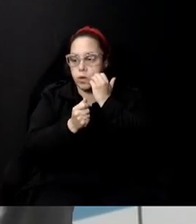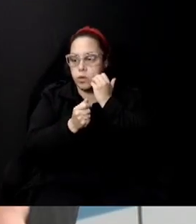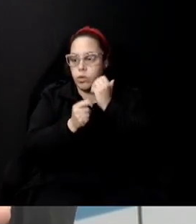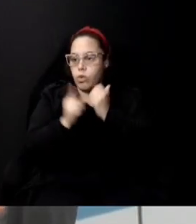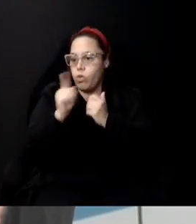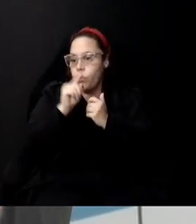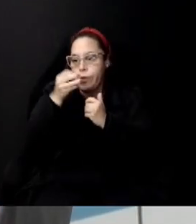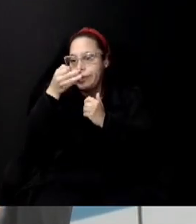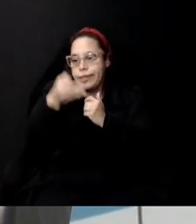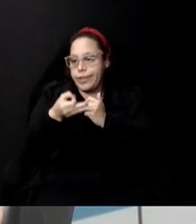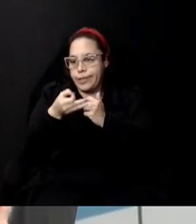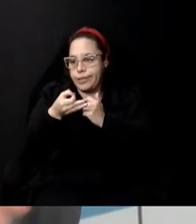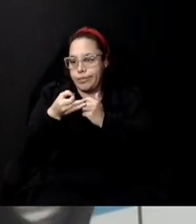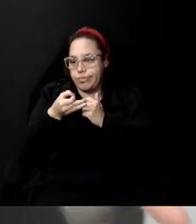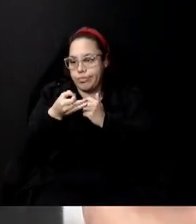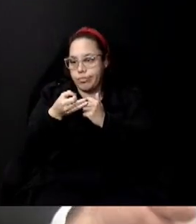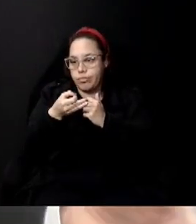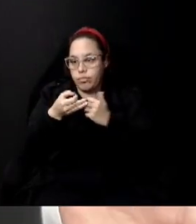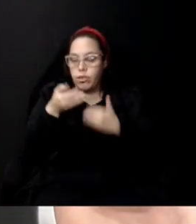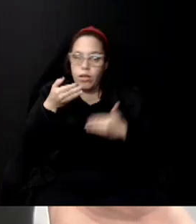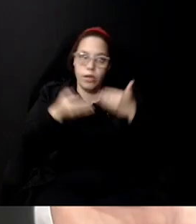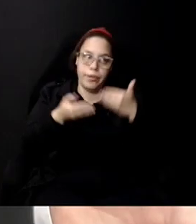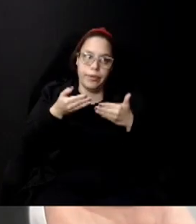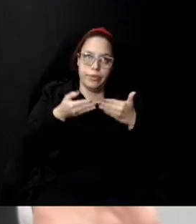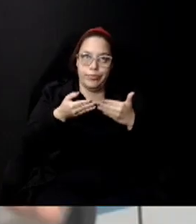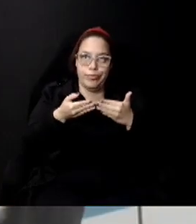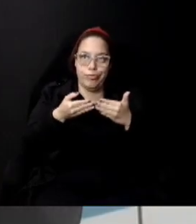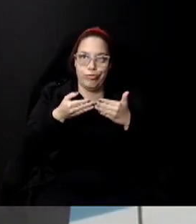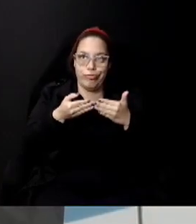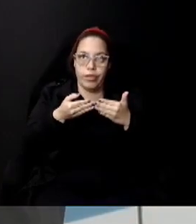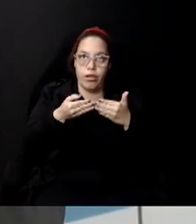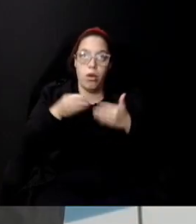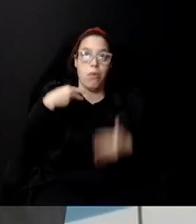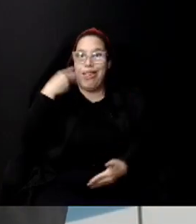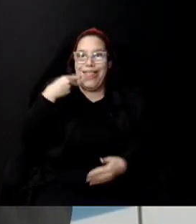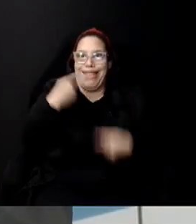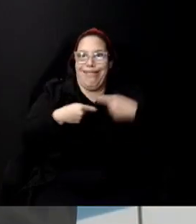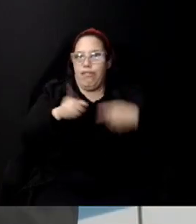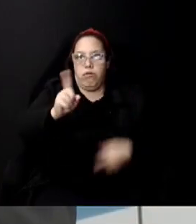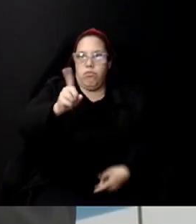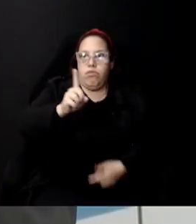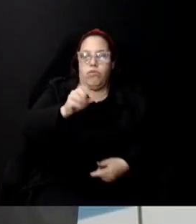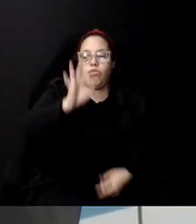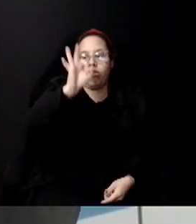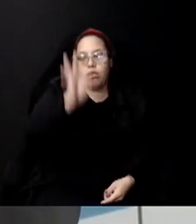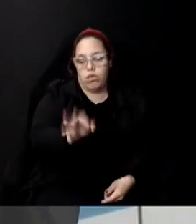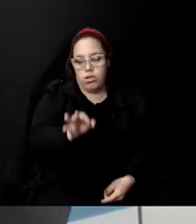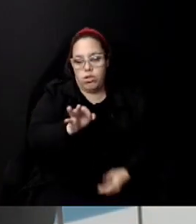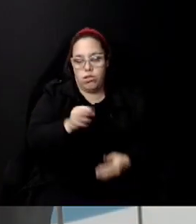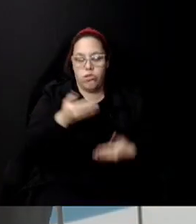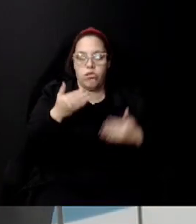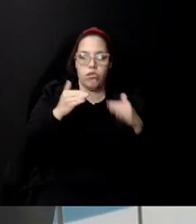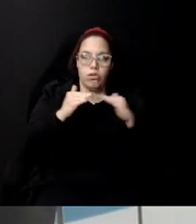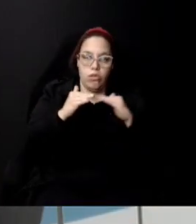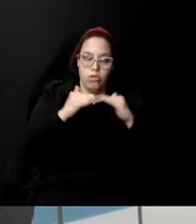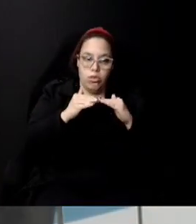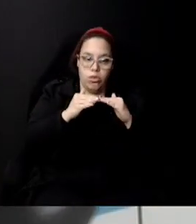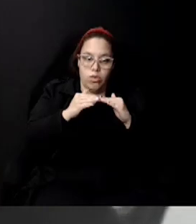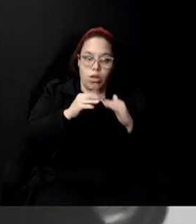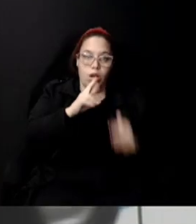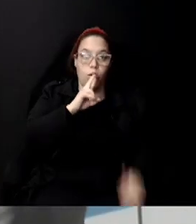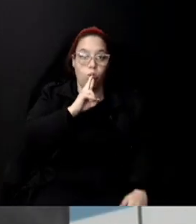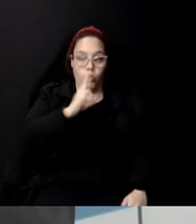gente associar a ONU a uma tendência política. O que é correto é a gente associar a ONU à solução